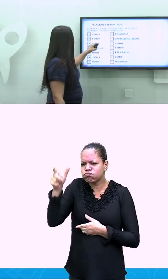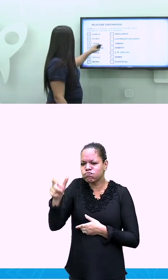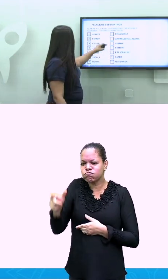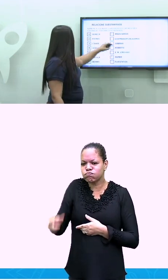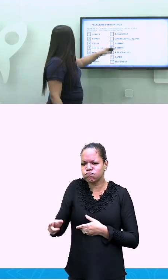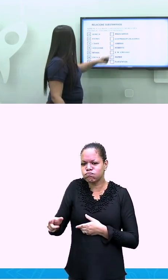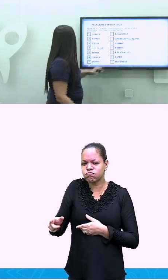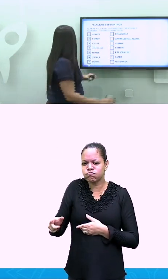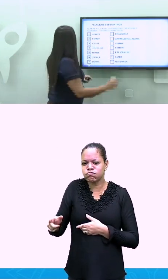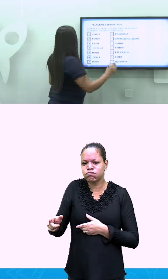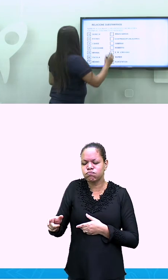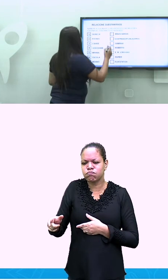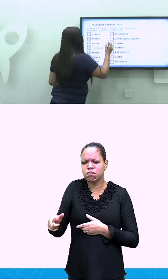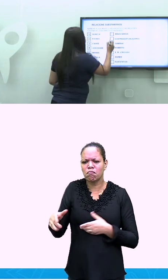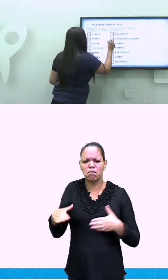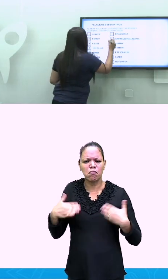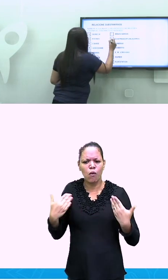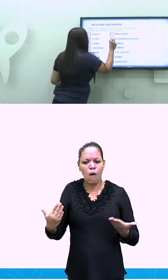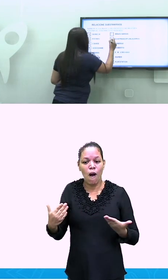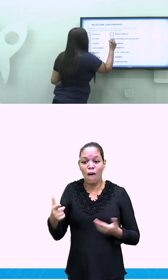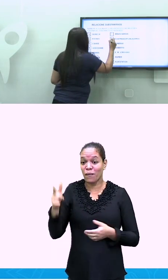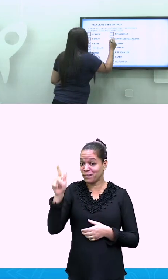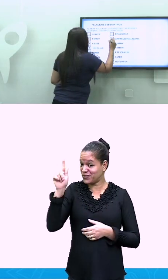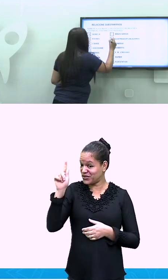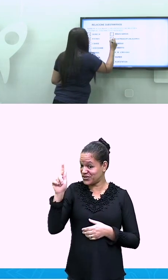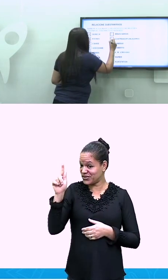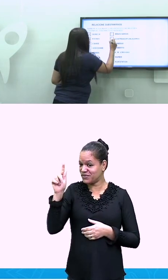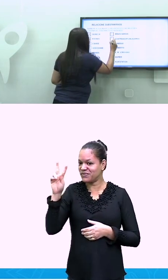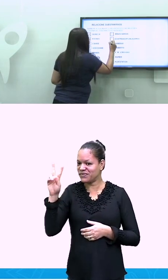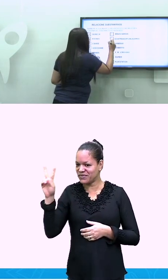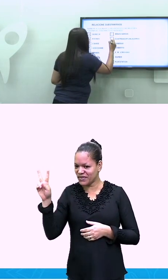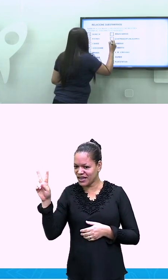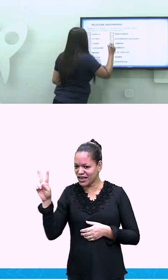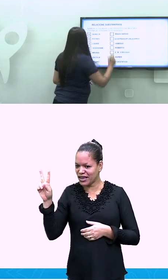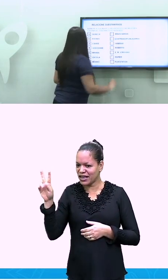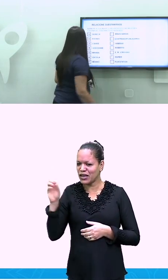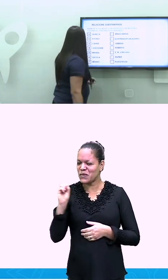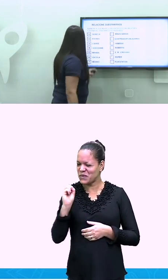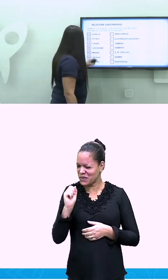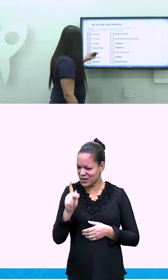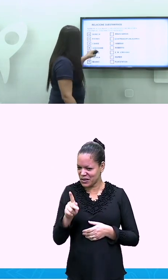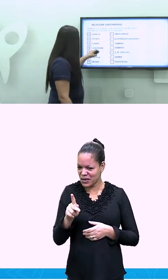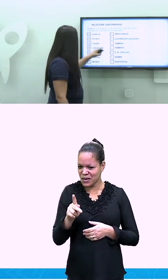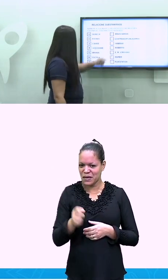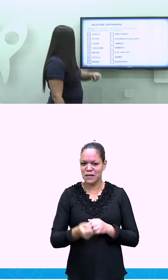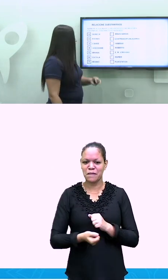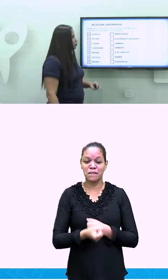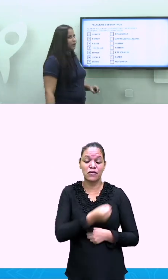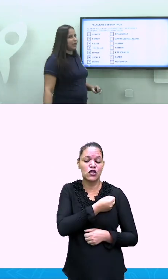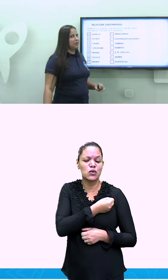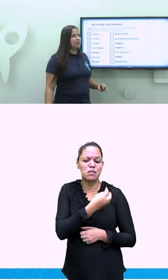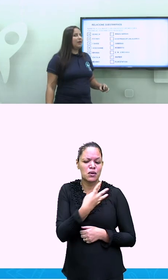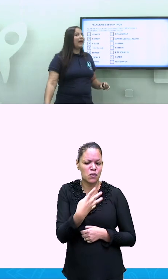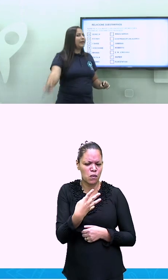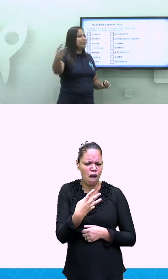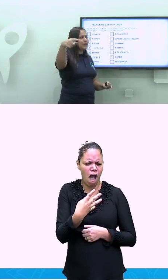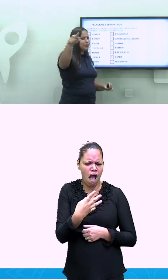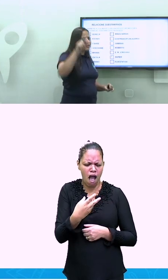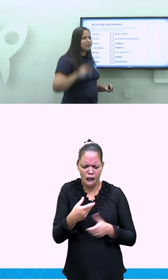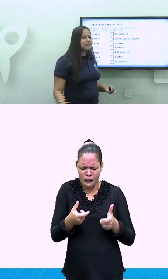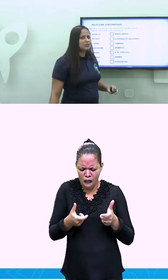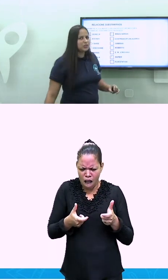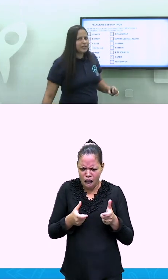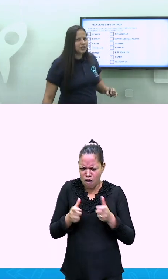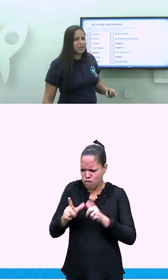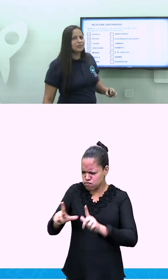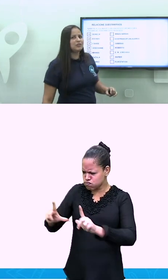Então, a nossa cidade aqui, ó, Governador Valadares. Então, número 3. O número 4, videogame. Aí, meninos